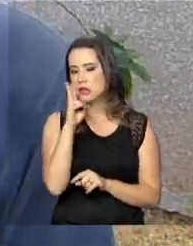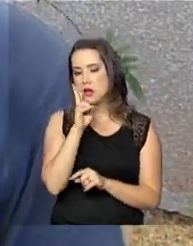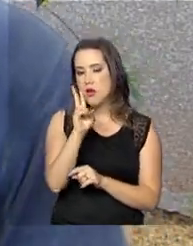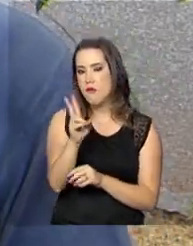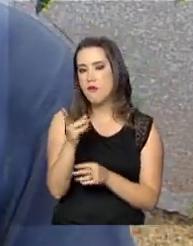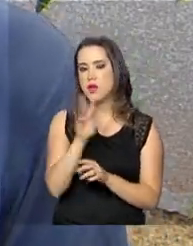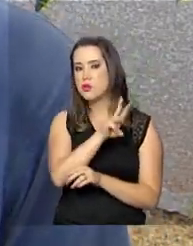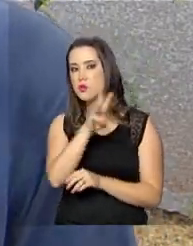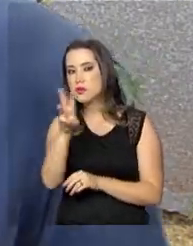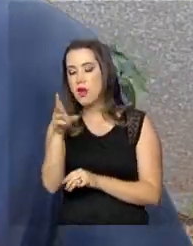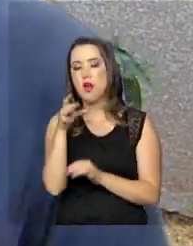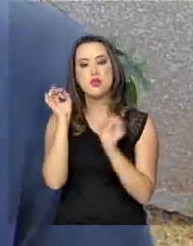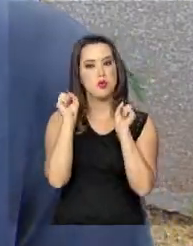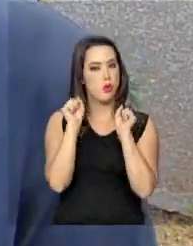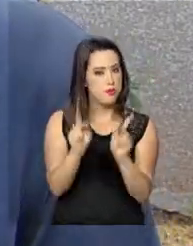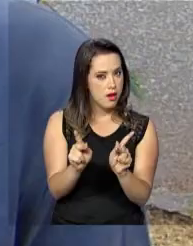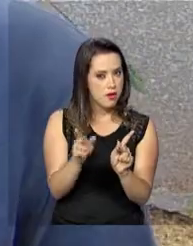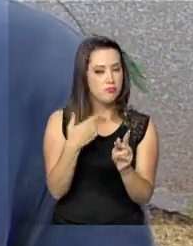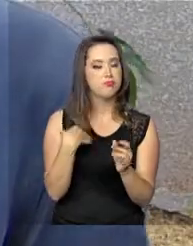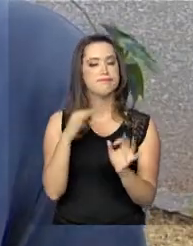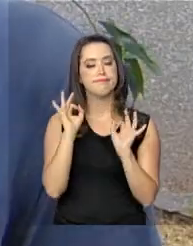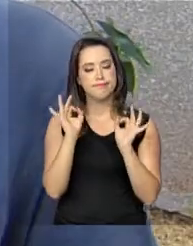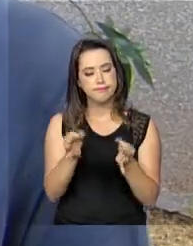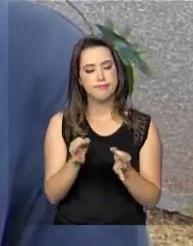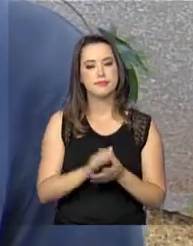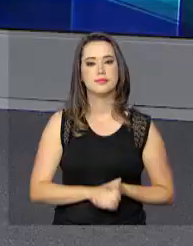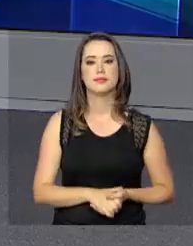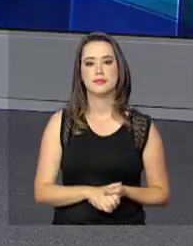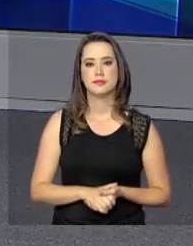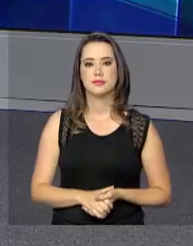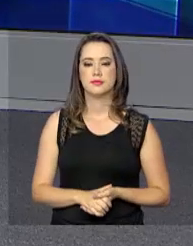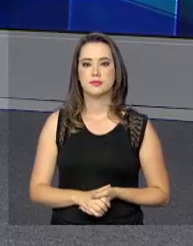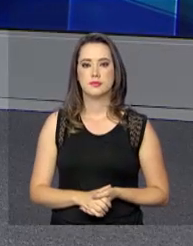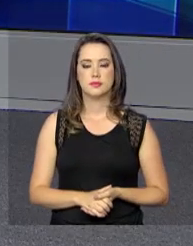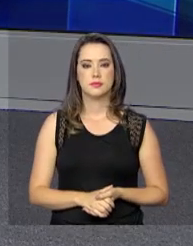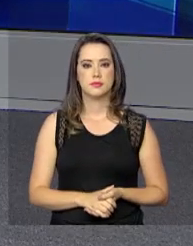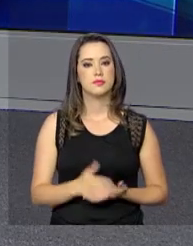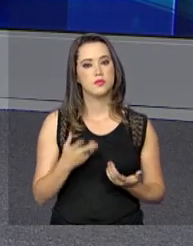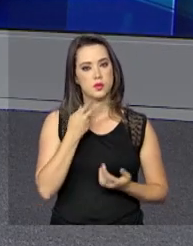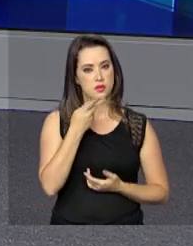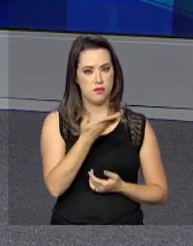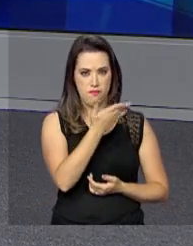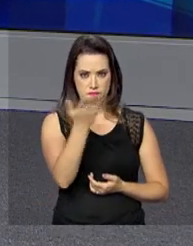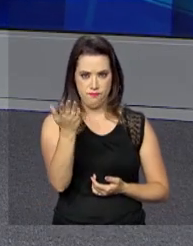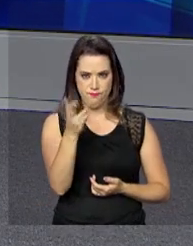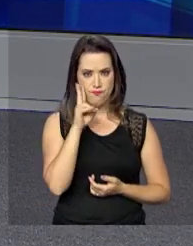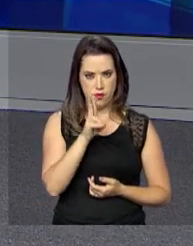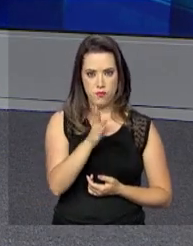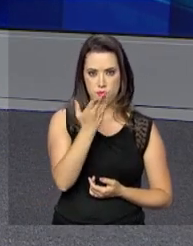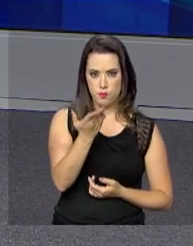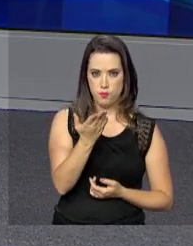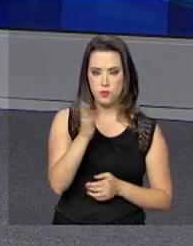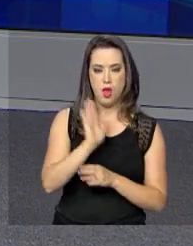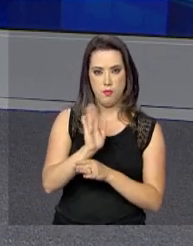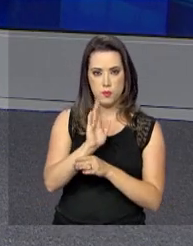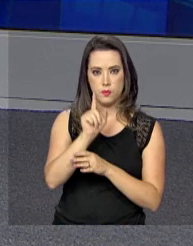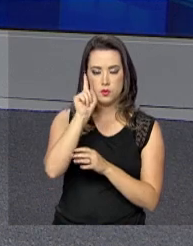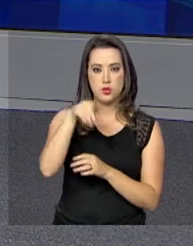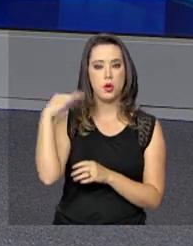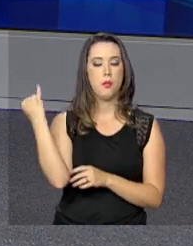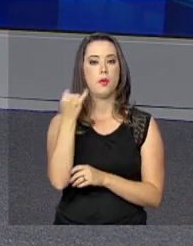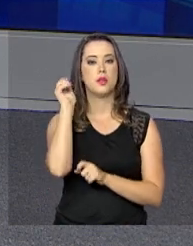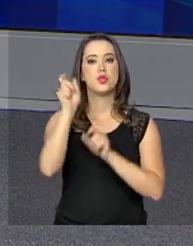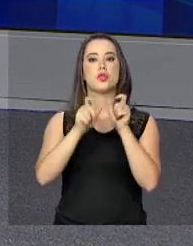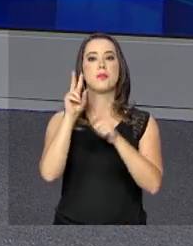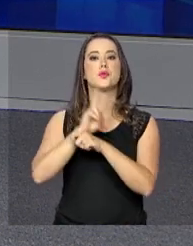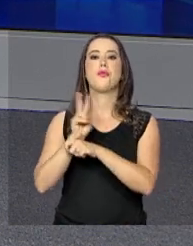no site para ver se está tudo ok e ainda bem que tá tudo ok atualmente como você viu aí na reportagem é importante que o trabalhador